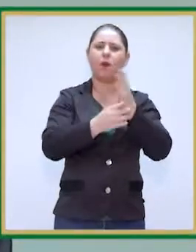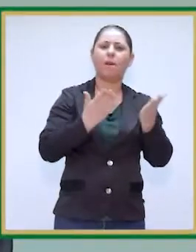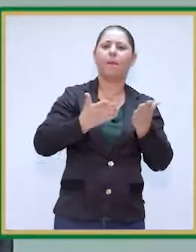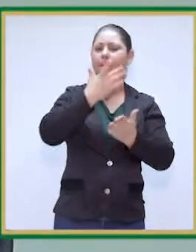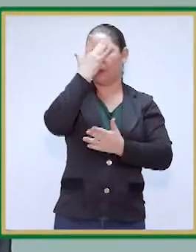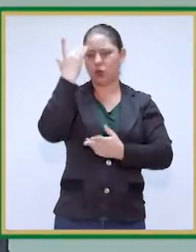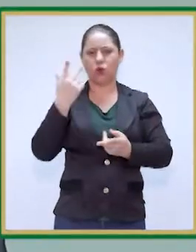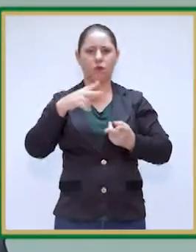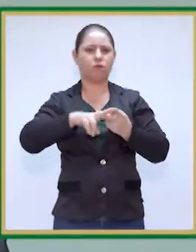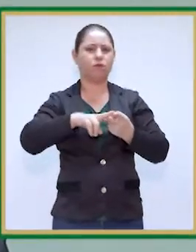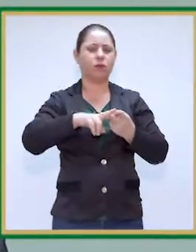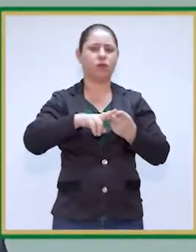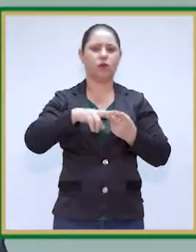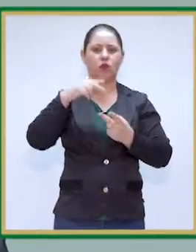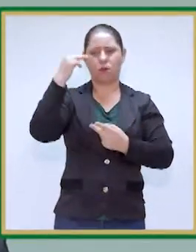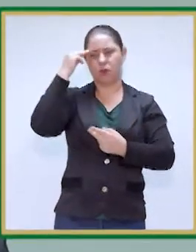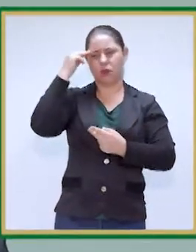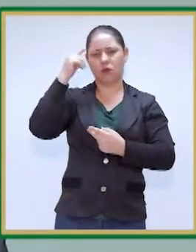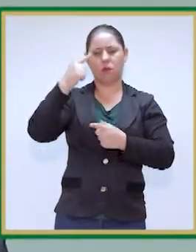E onde essas pessoas permaneciam?